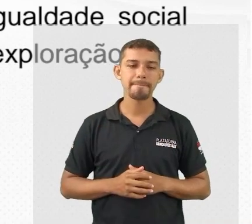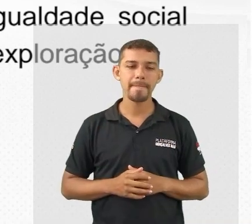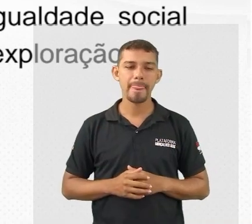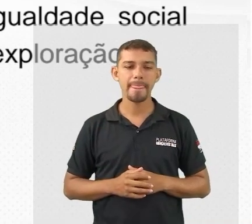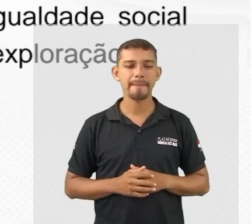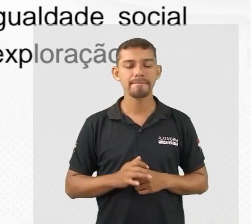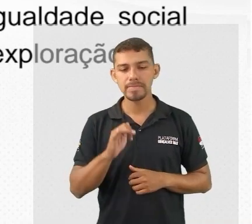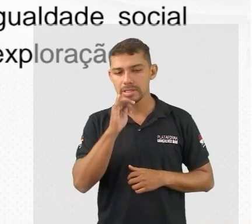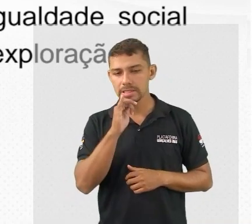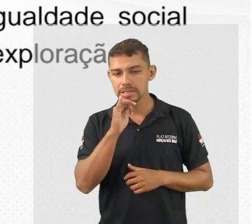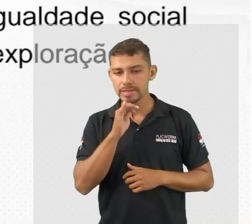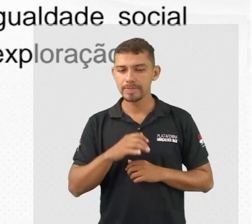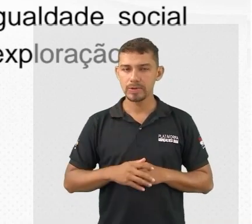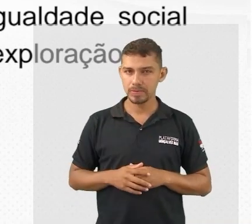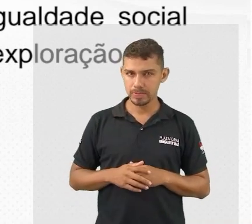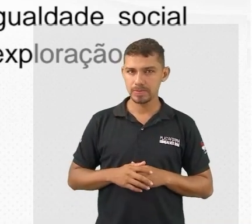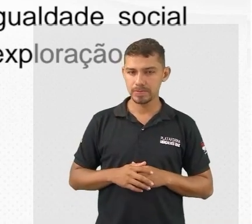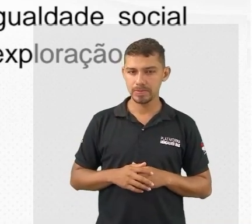aí, por exemplo,